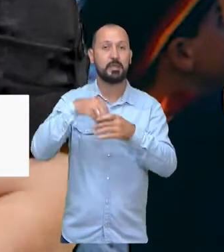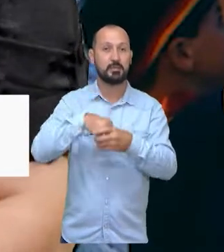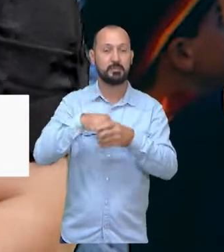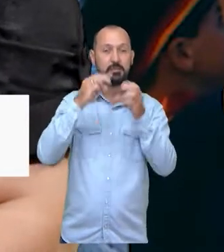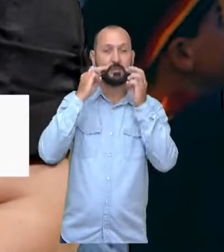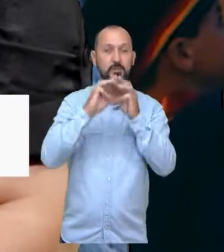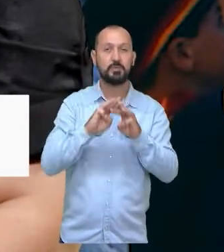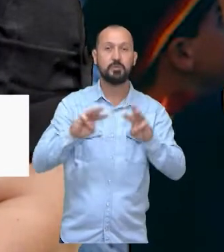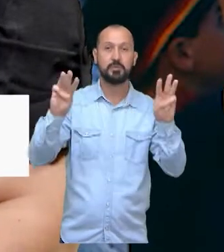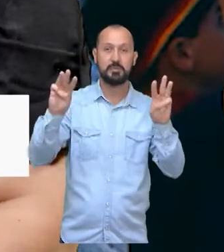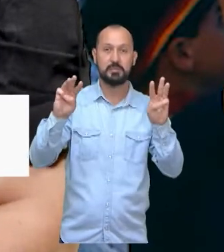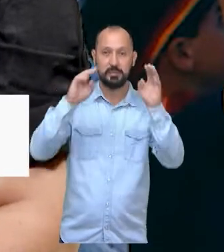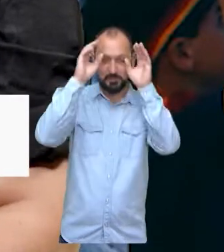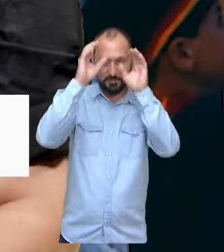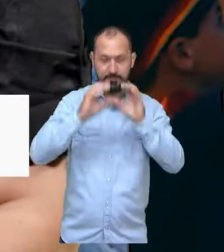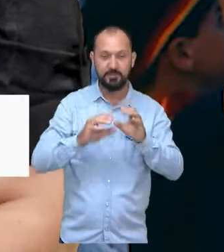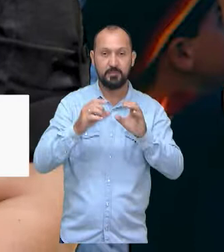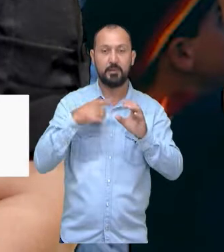site